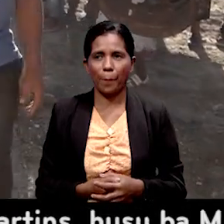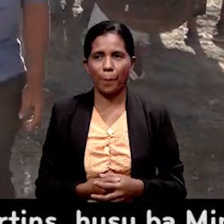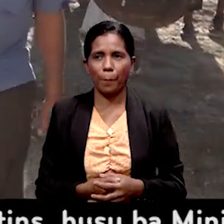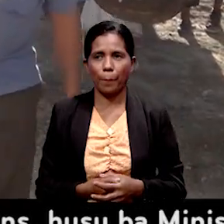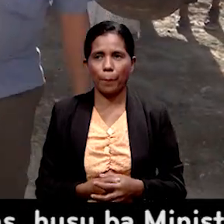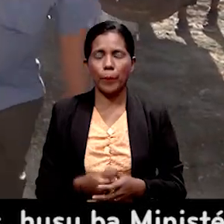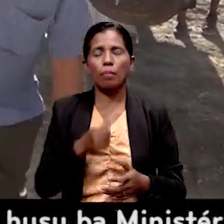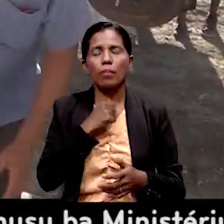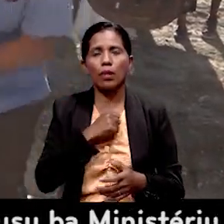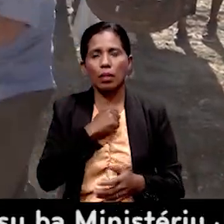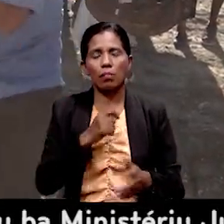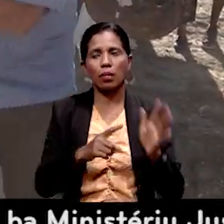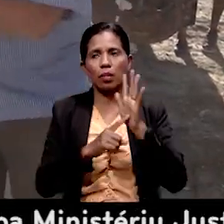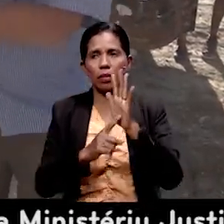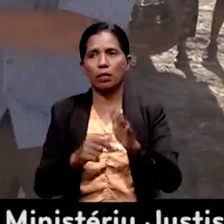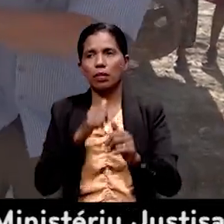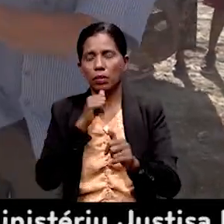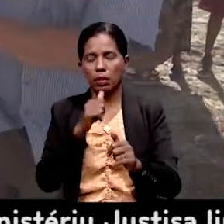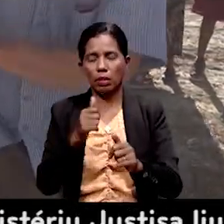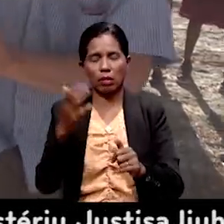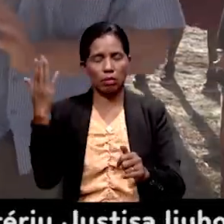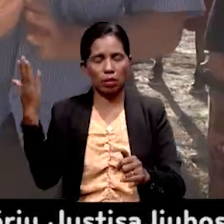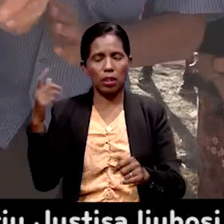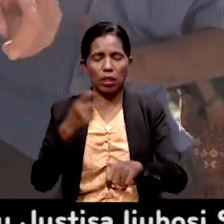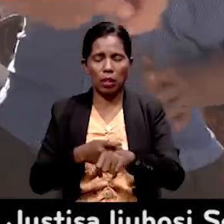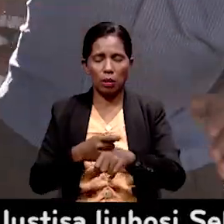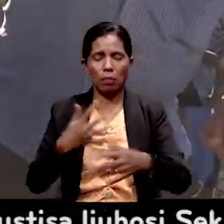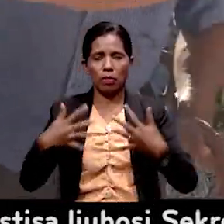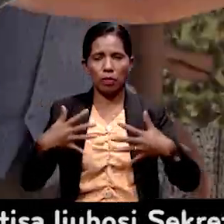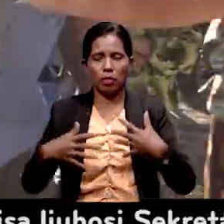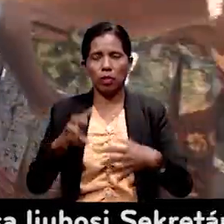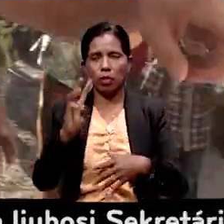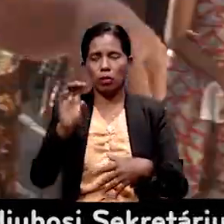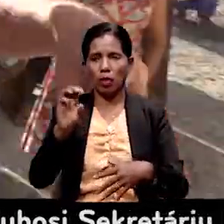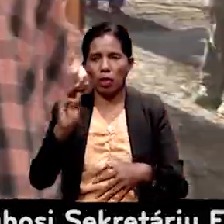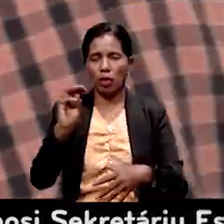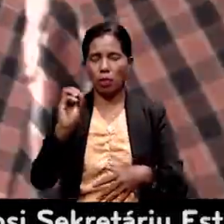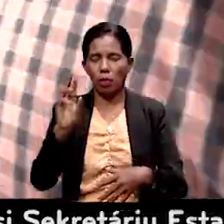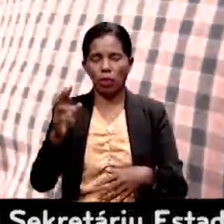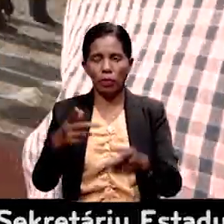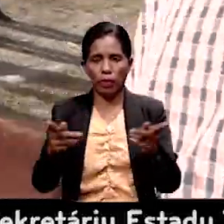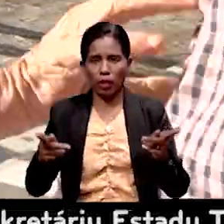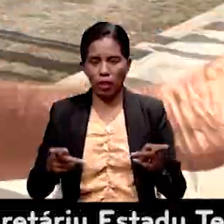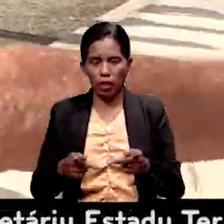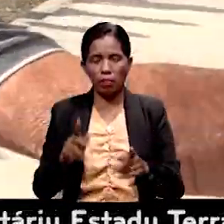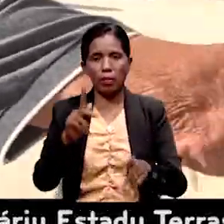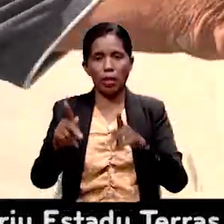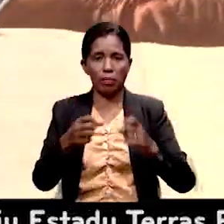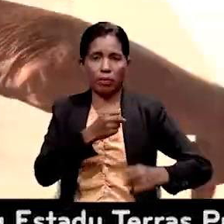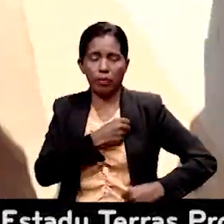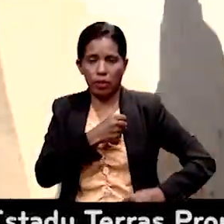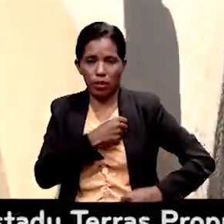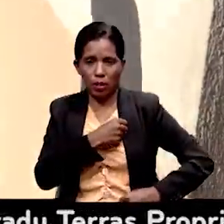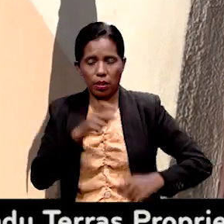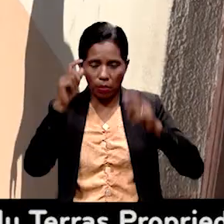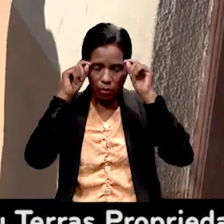Padre Locatelli hato lamentação ne tambe a tempo resistência wai mori sai hene sanfat in concentração ba falentil. Padre